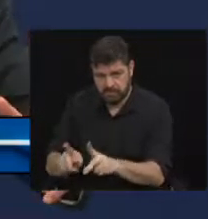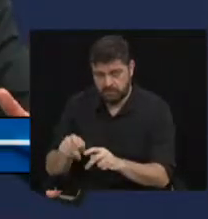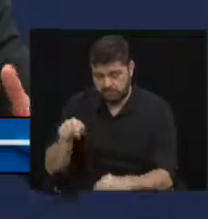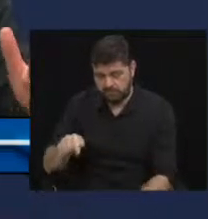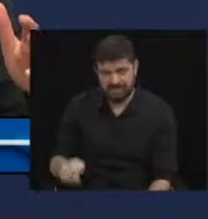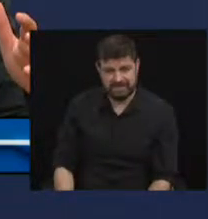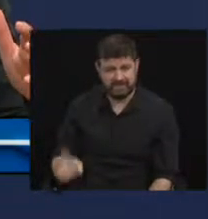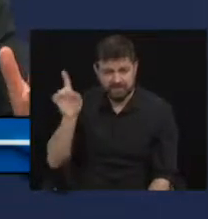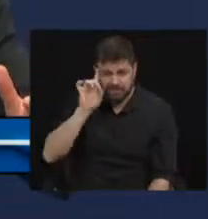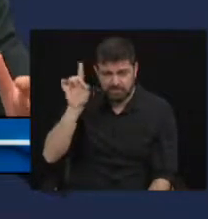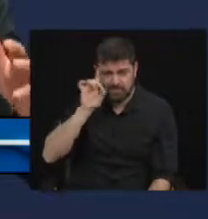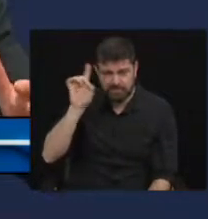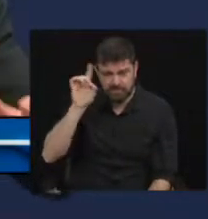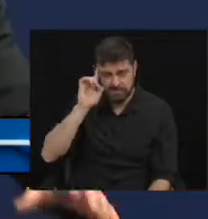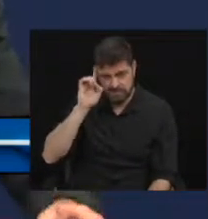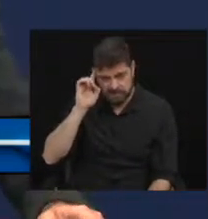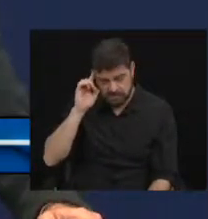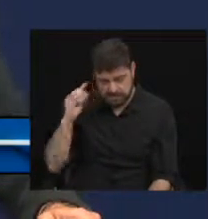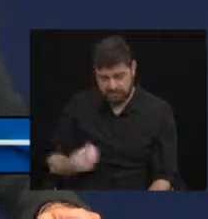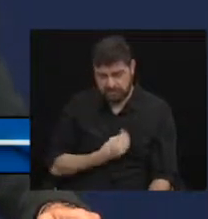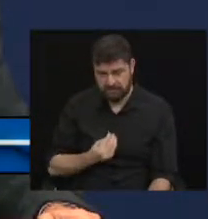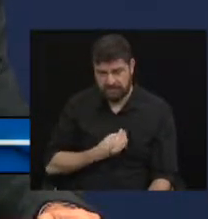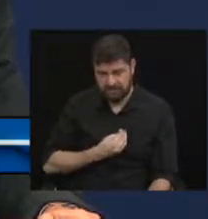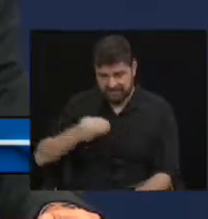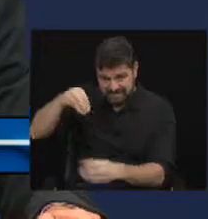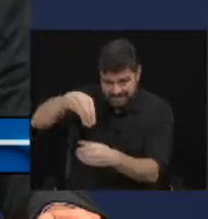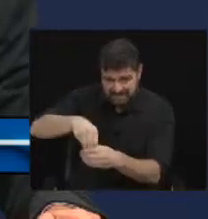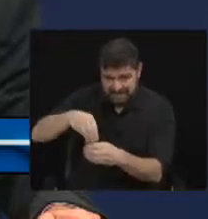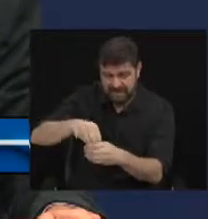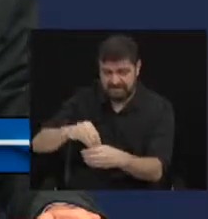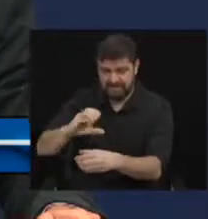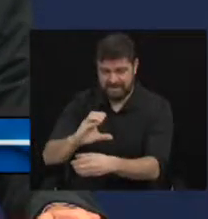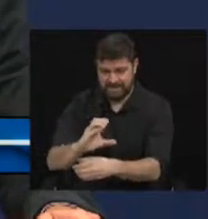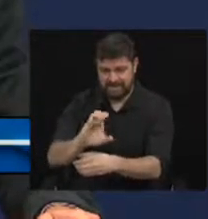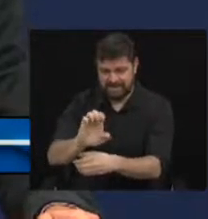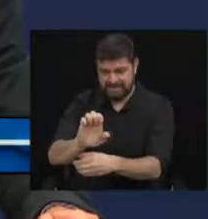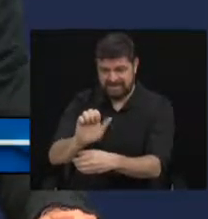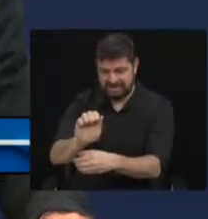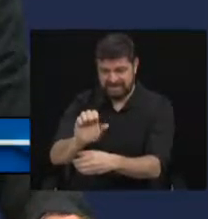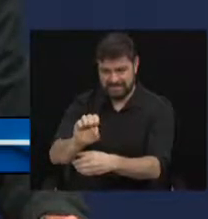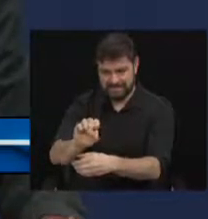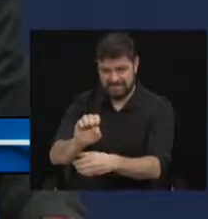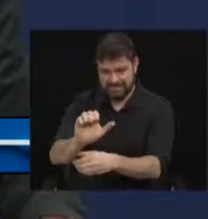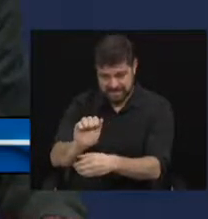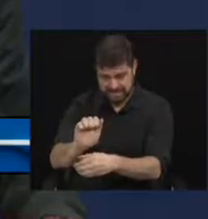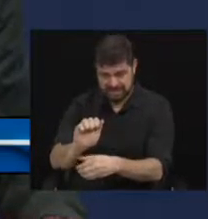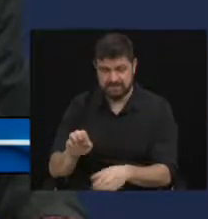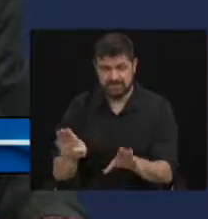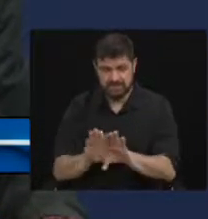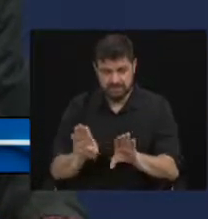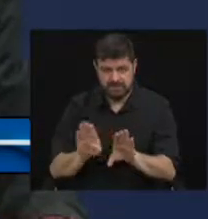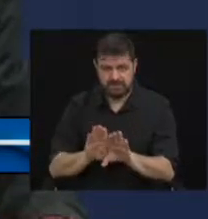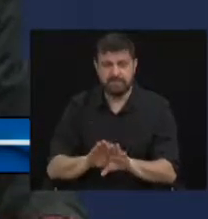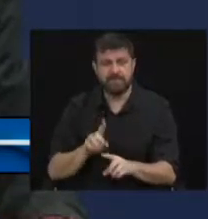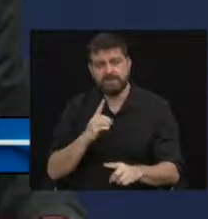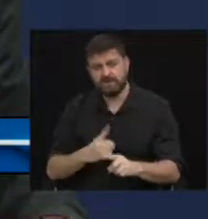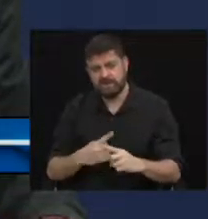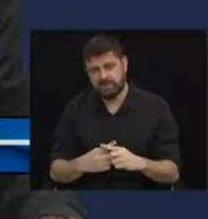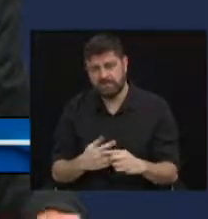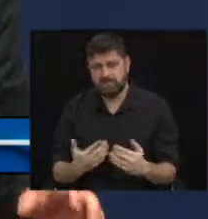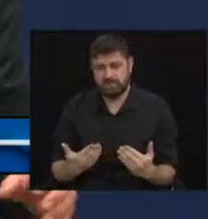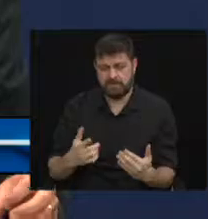centro de saúde. E nós, então, à época, fizemos um requerimento transmitindo para